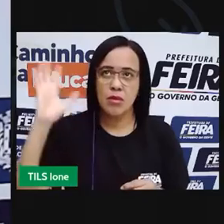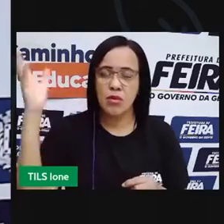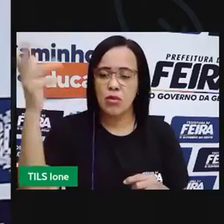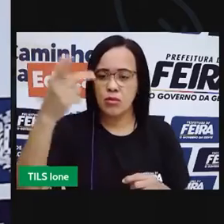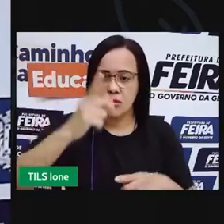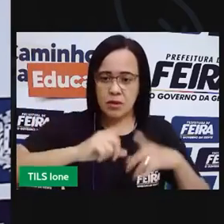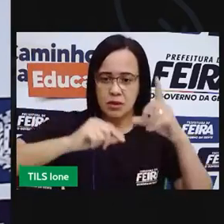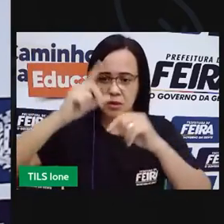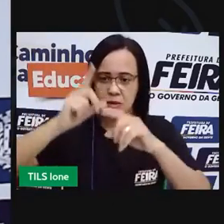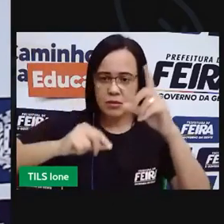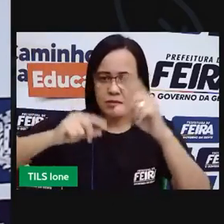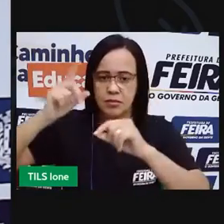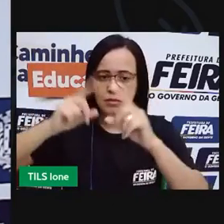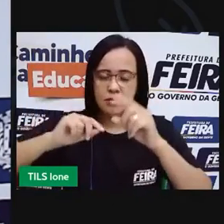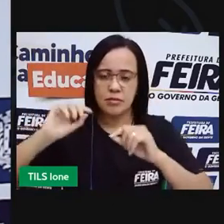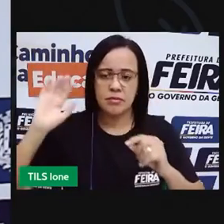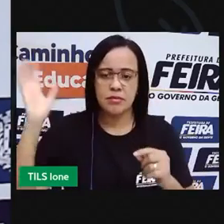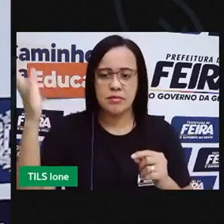estrelas